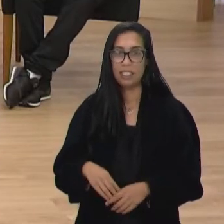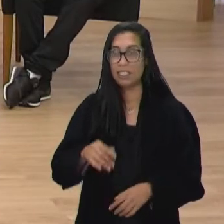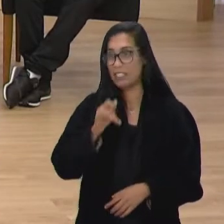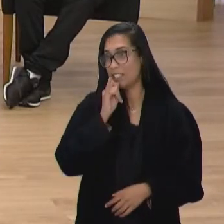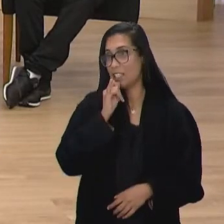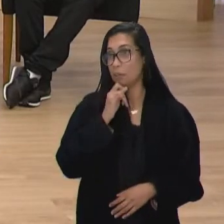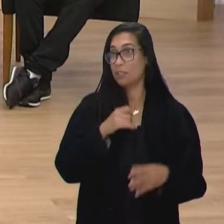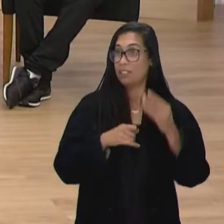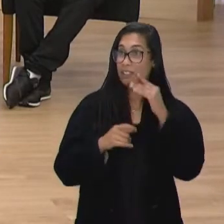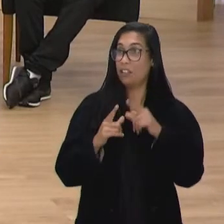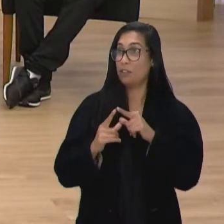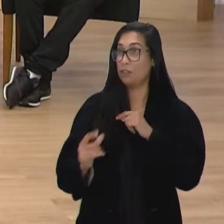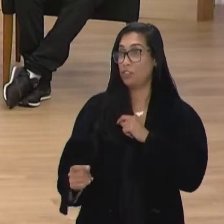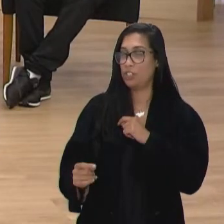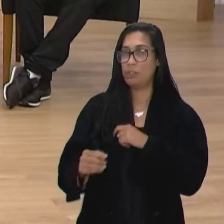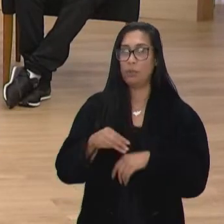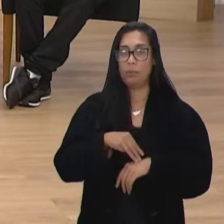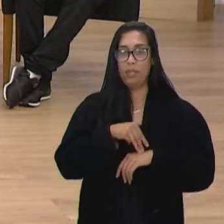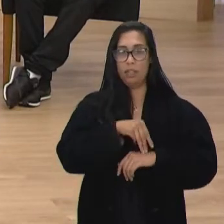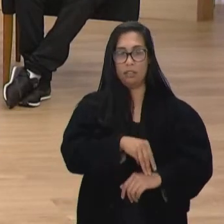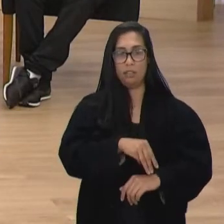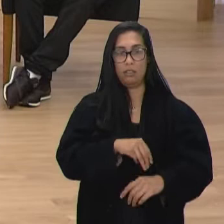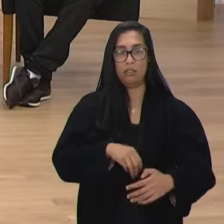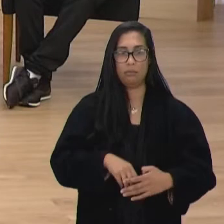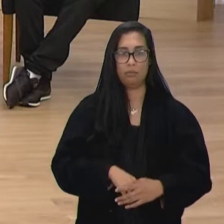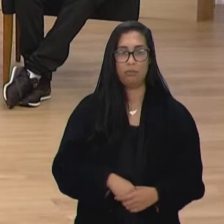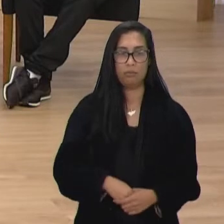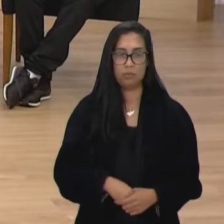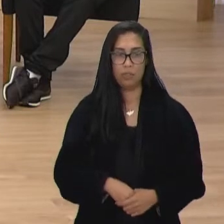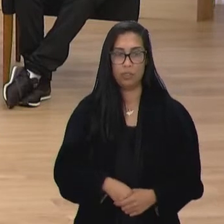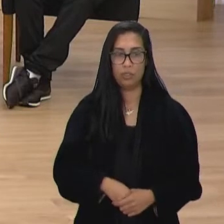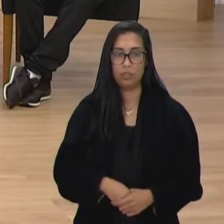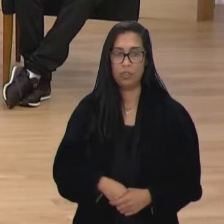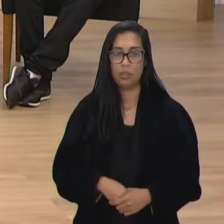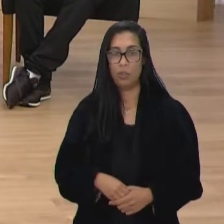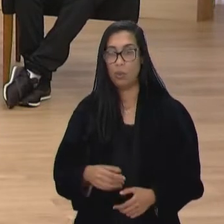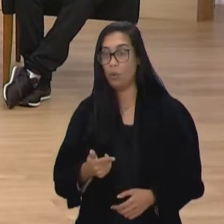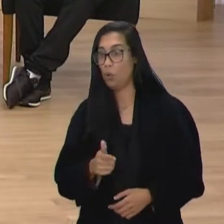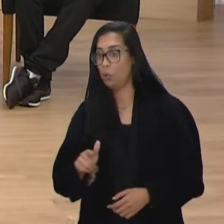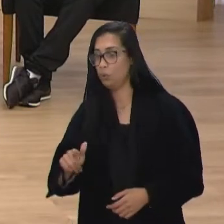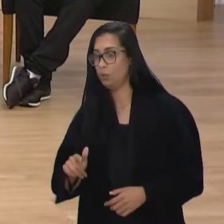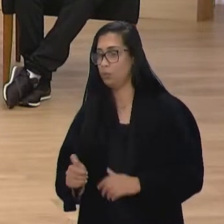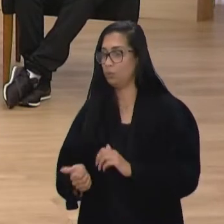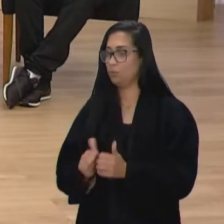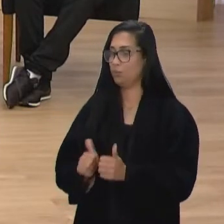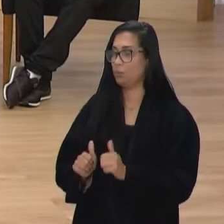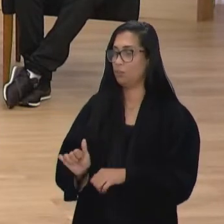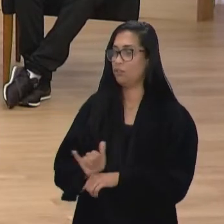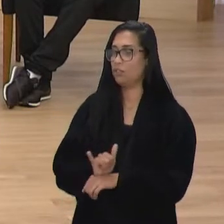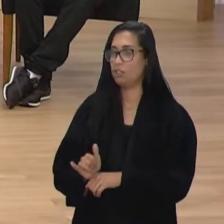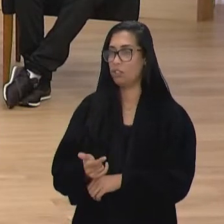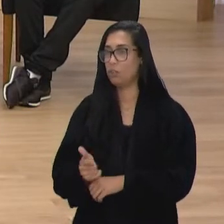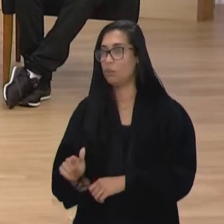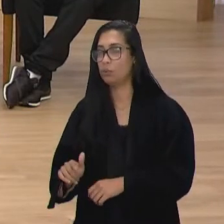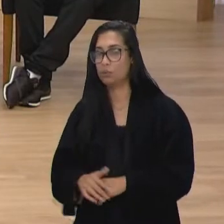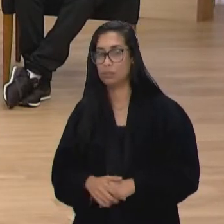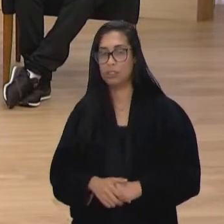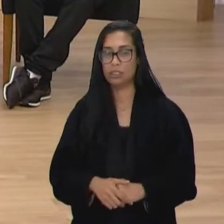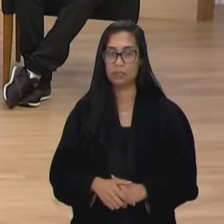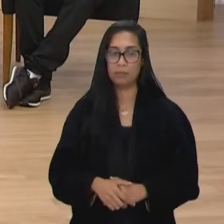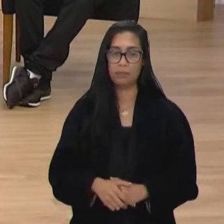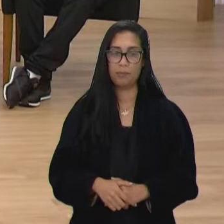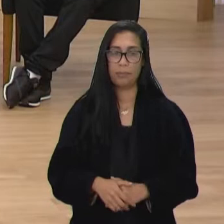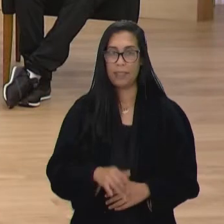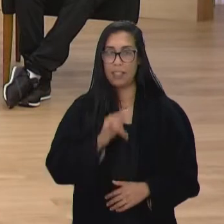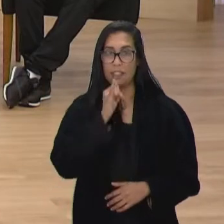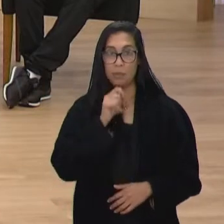gnomo. Aí o mestre fala, joga o D20 aí. Você tira 1. Aí o gnomo, sei lá, agarra sua perna, assim,